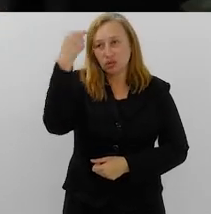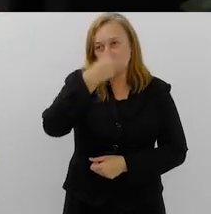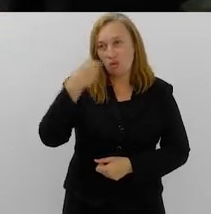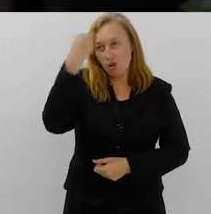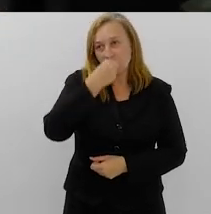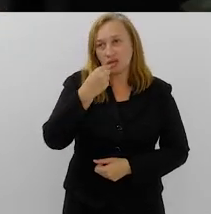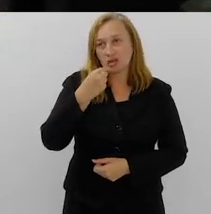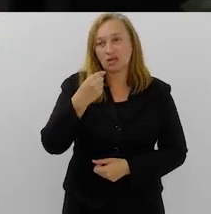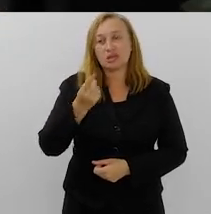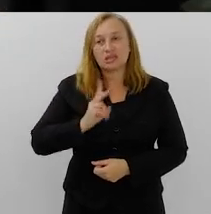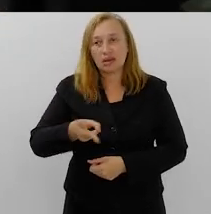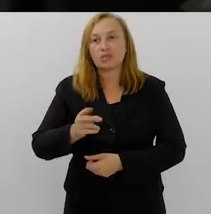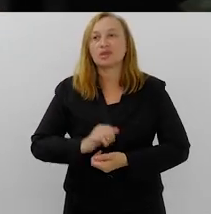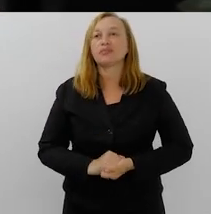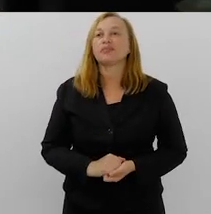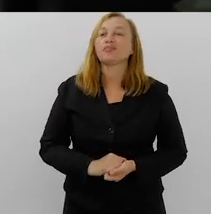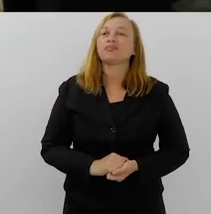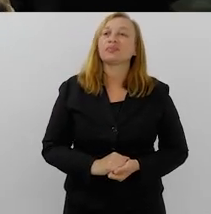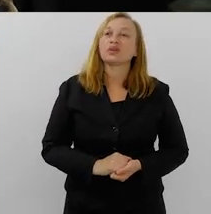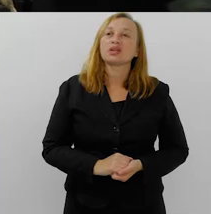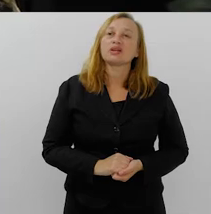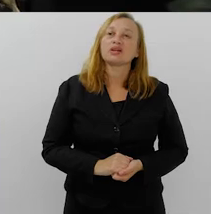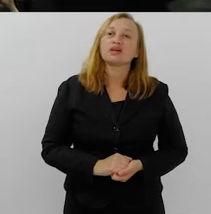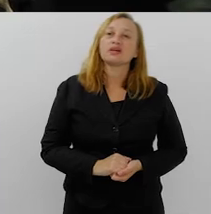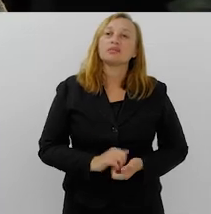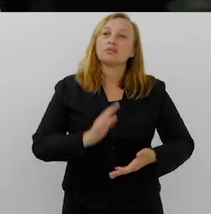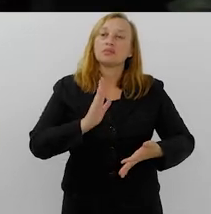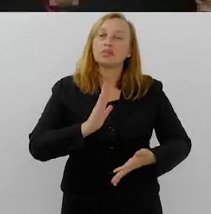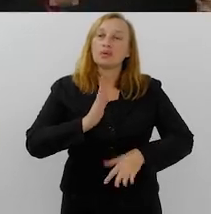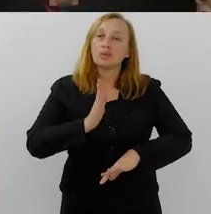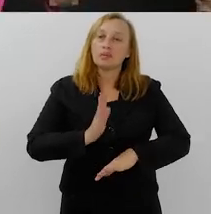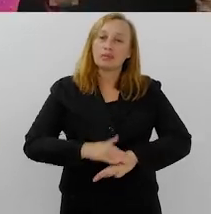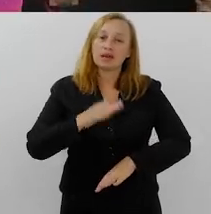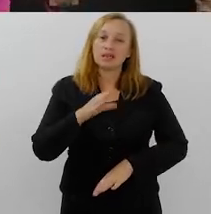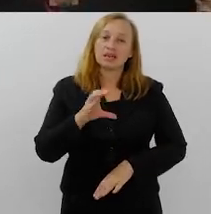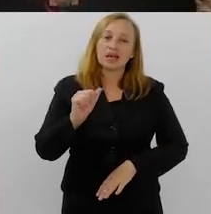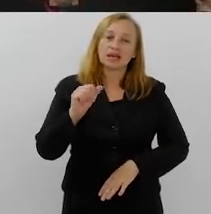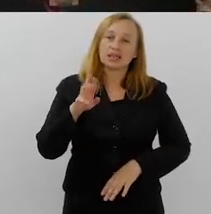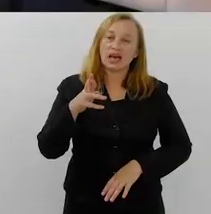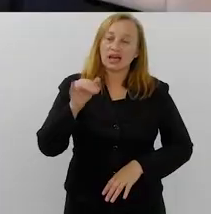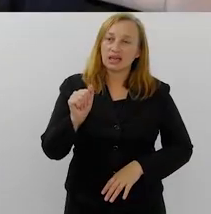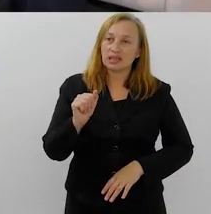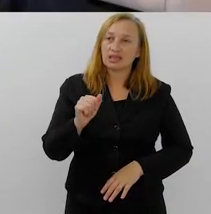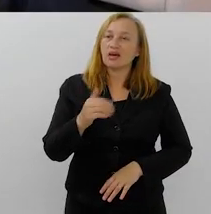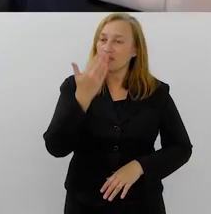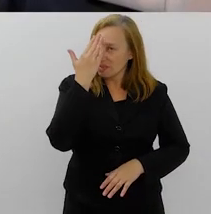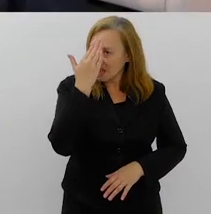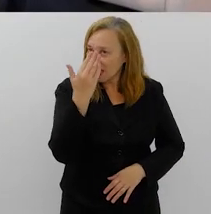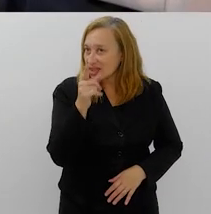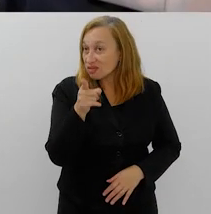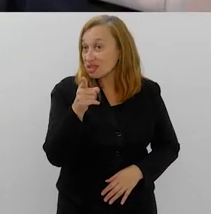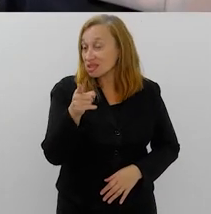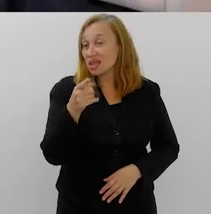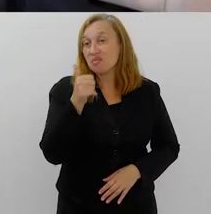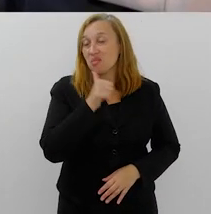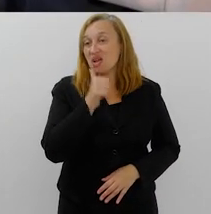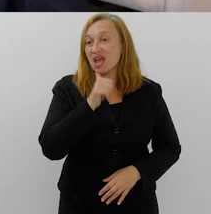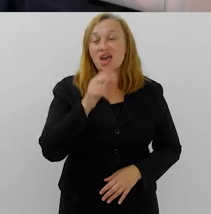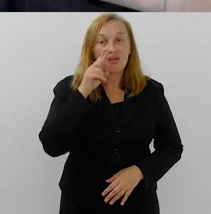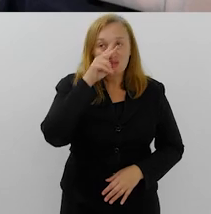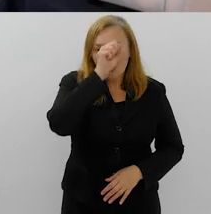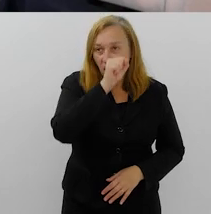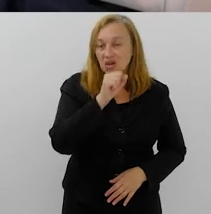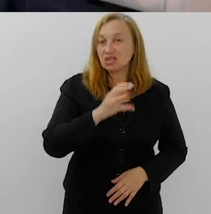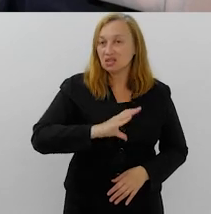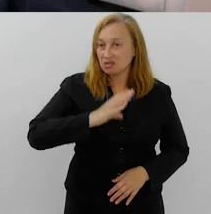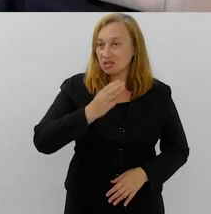se prevenir 24 horas o tempo todo por mais catarinas por Mais forças muito obrigada